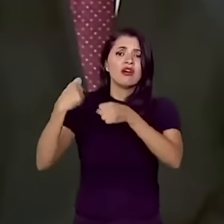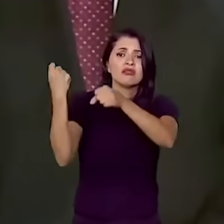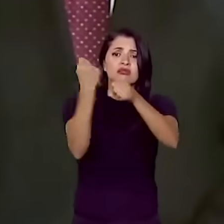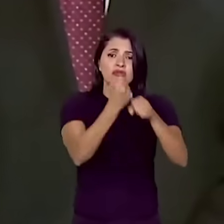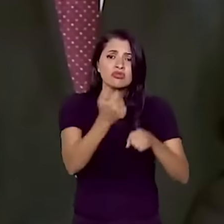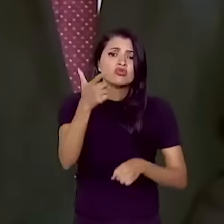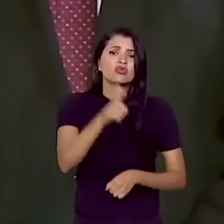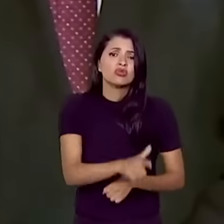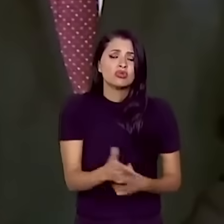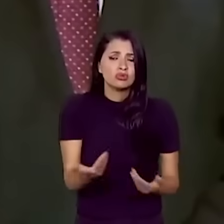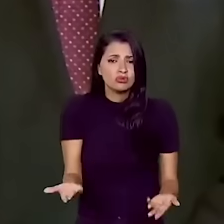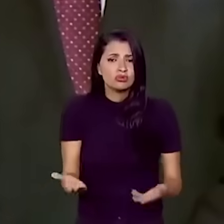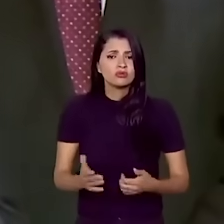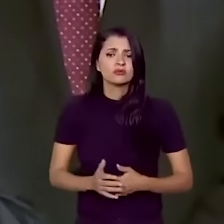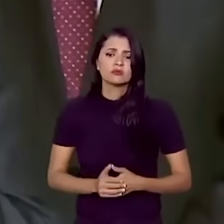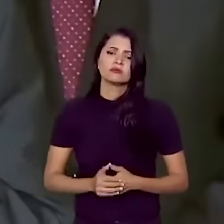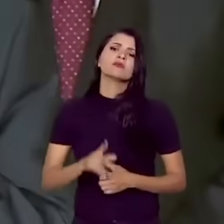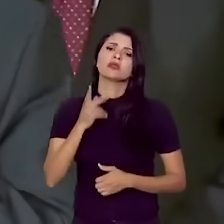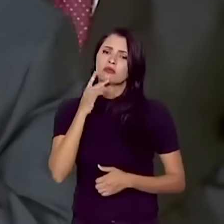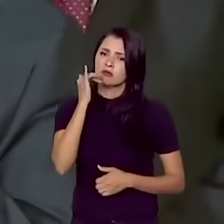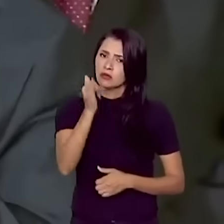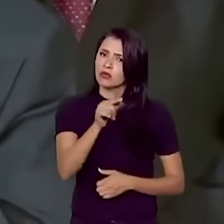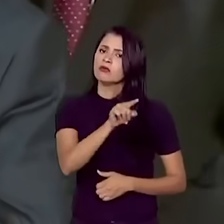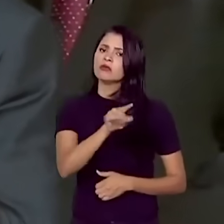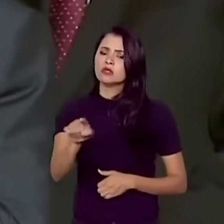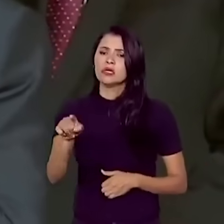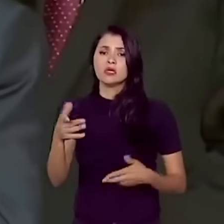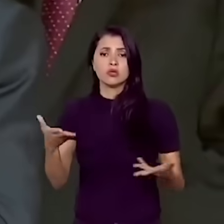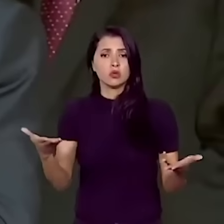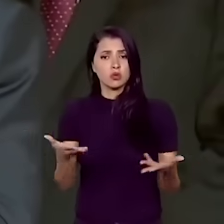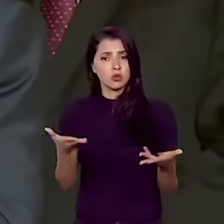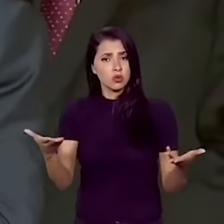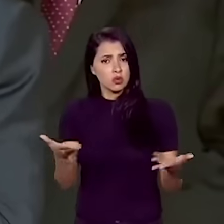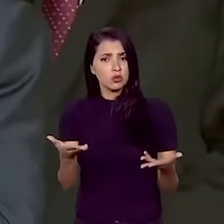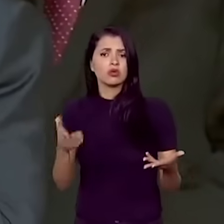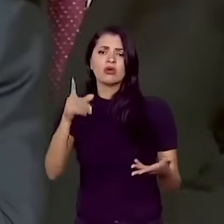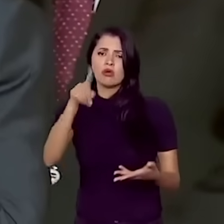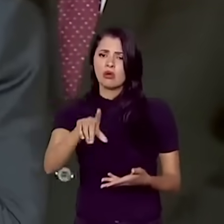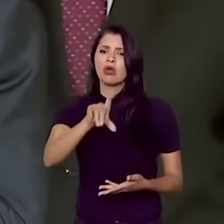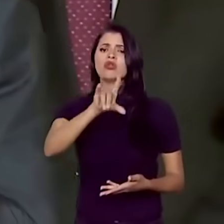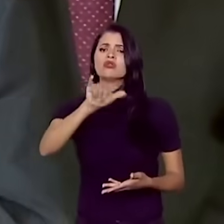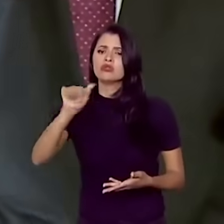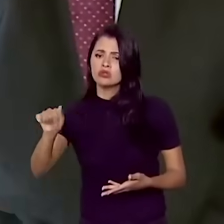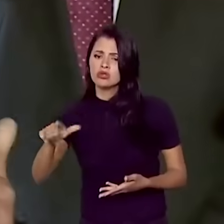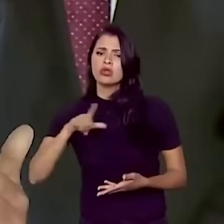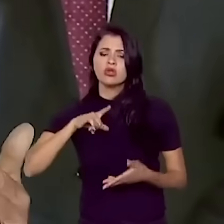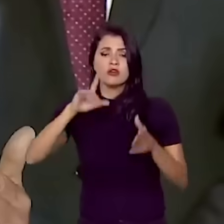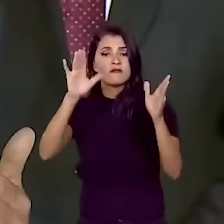aquilo? Então, eu quero dizer para vocês que hoje é um dia